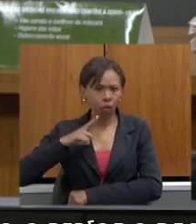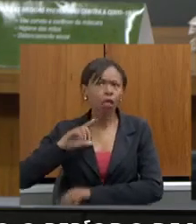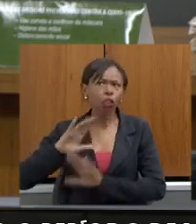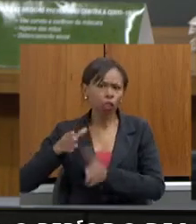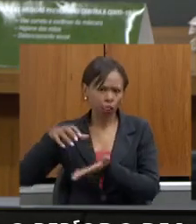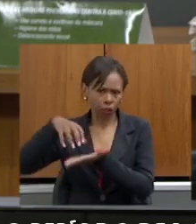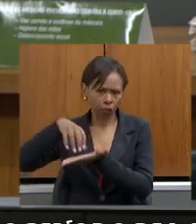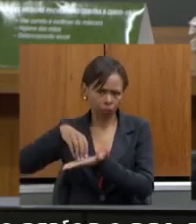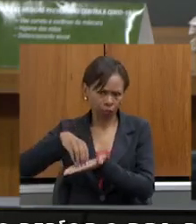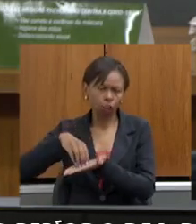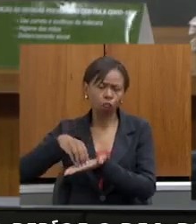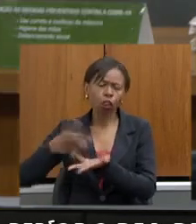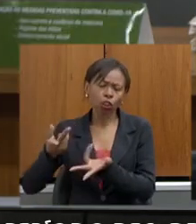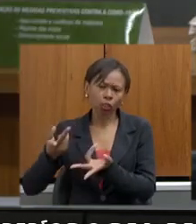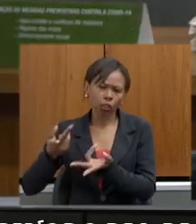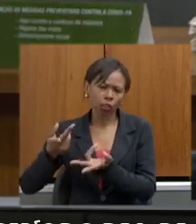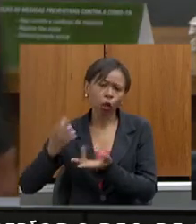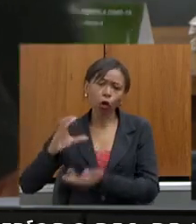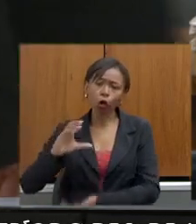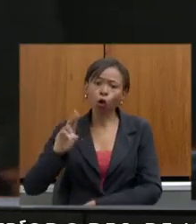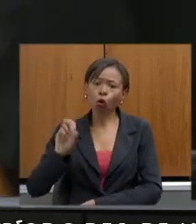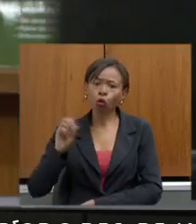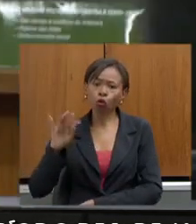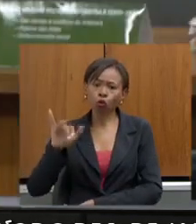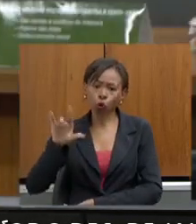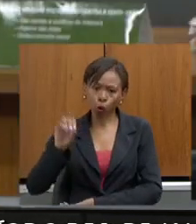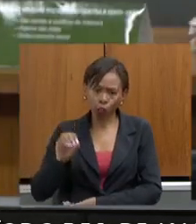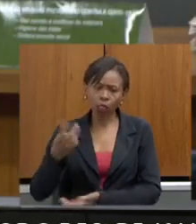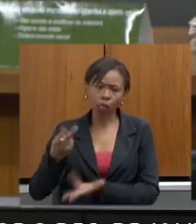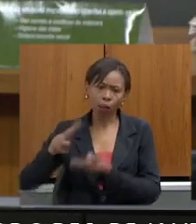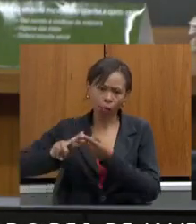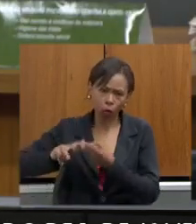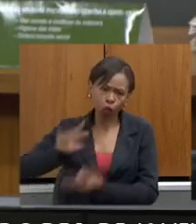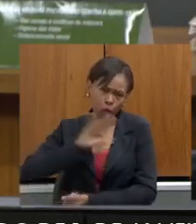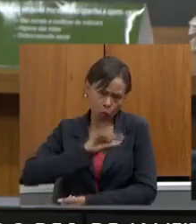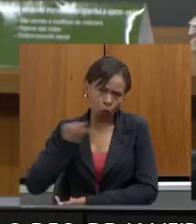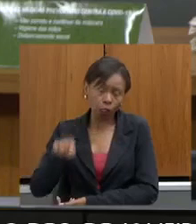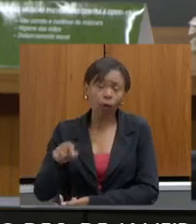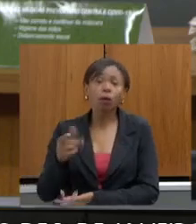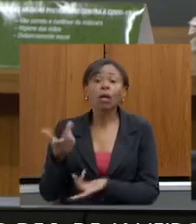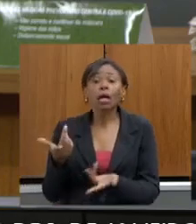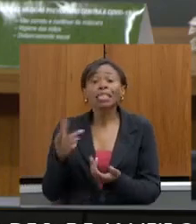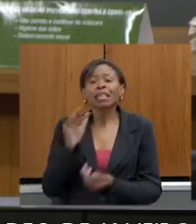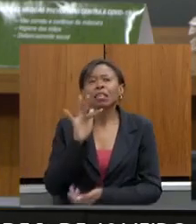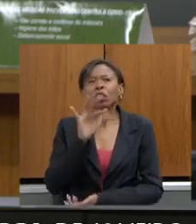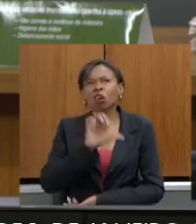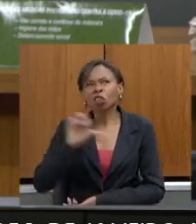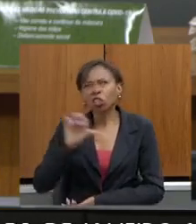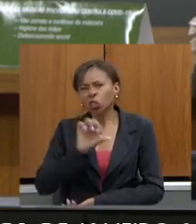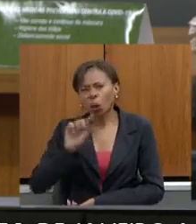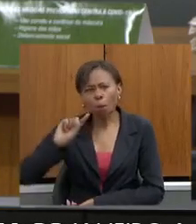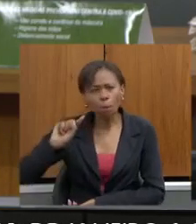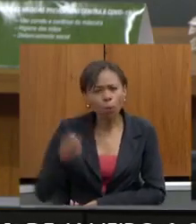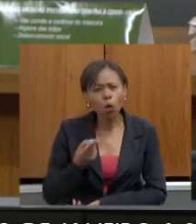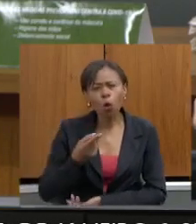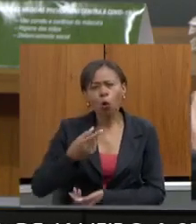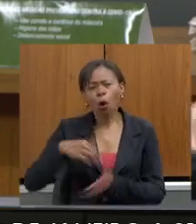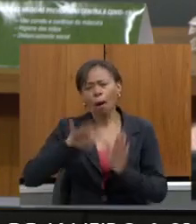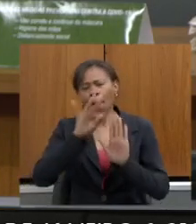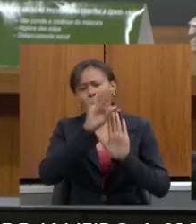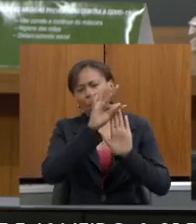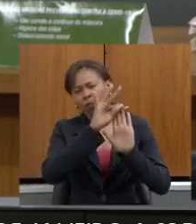Custódia essa ficha já tá com mais de 59 Mil casos registrados nessa ficha de acompanhamento de vestigios que pode